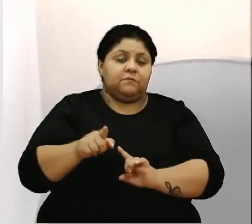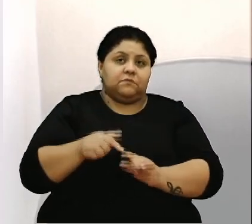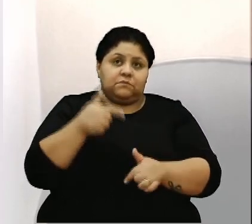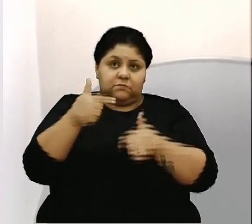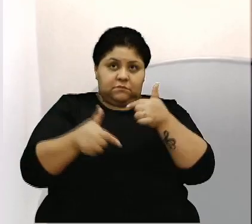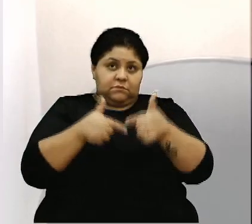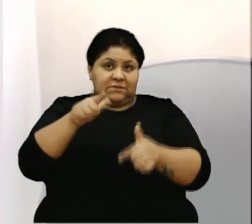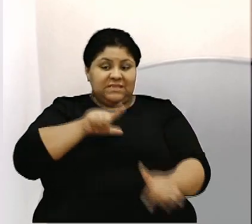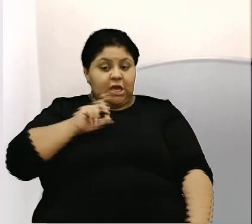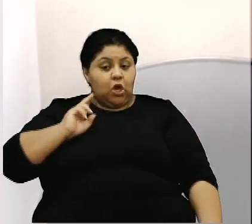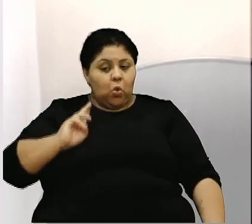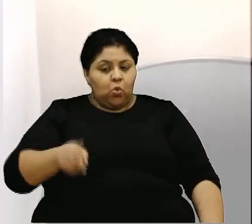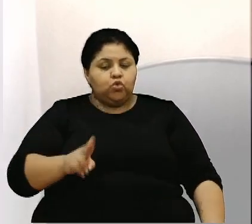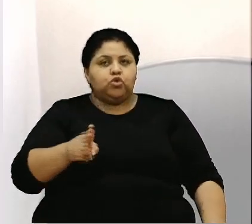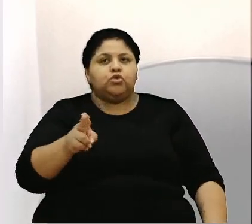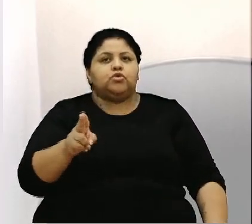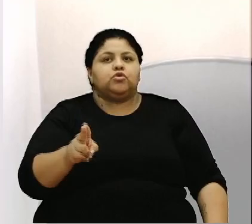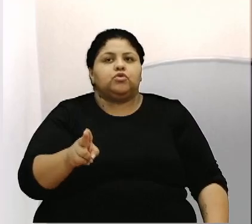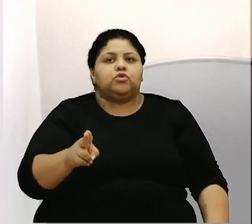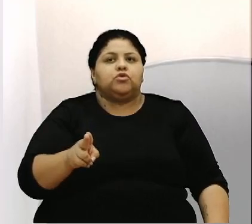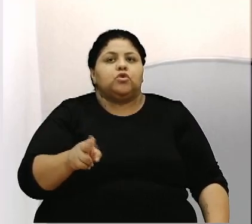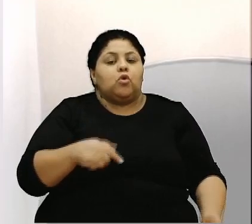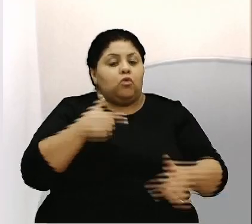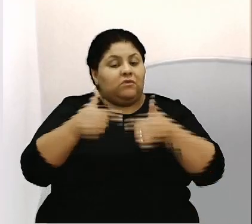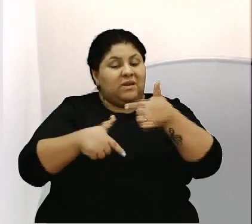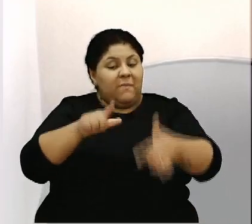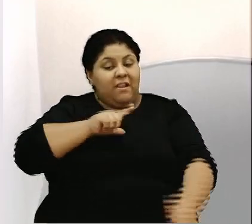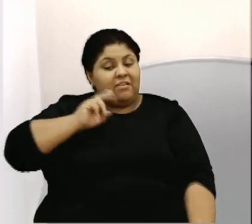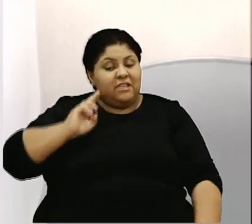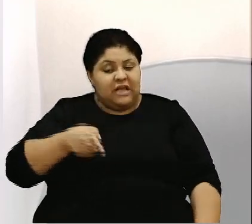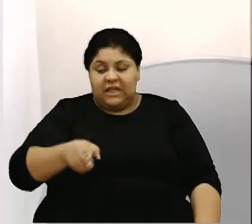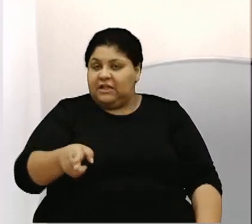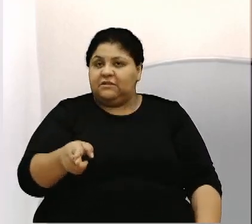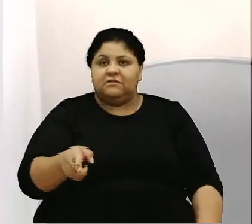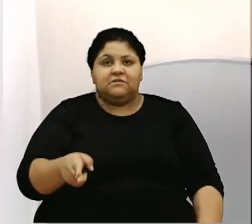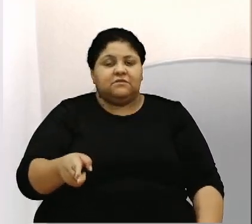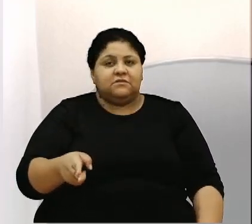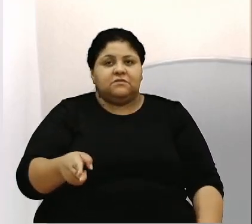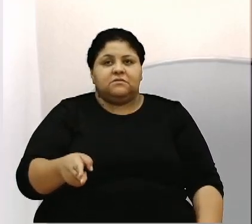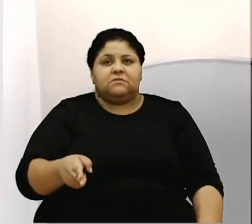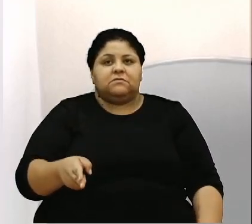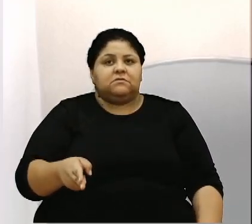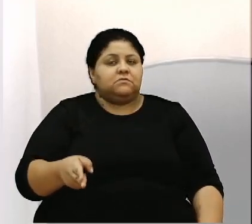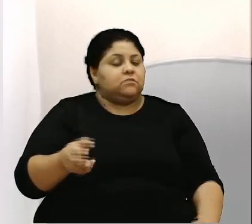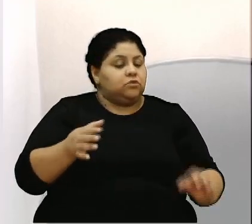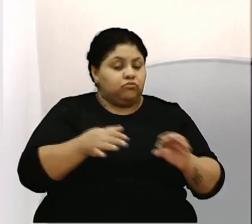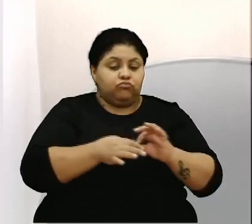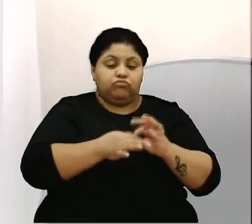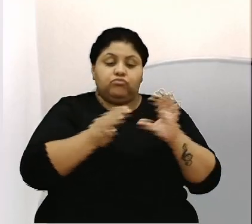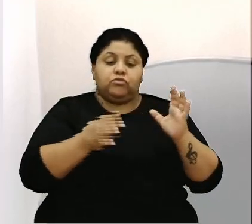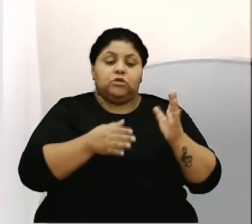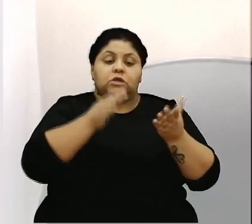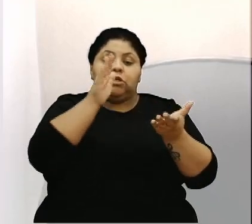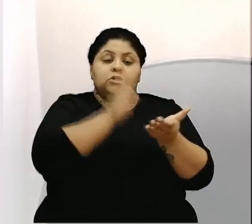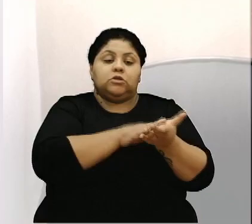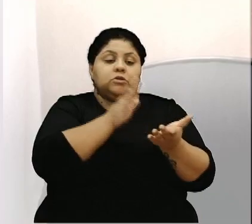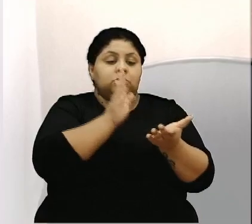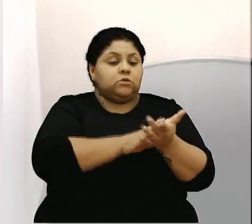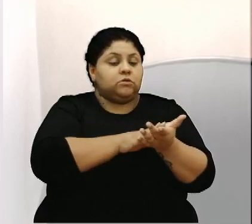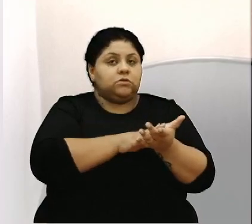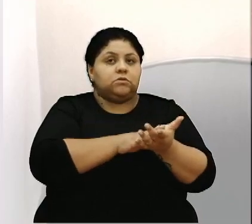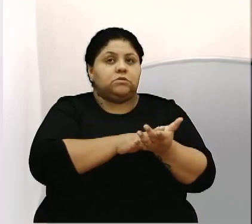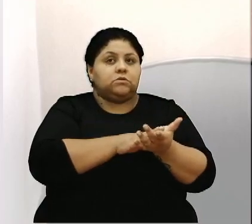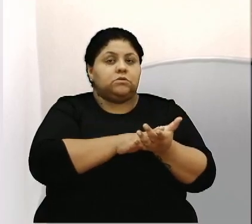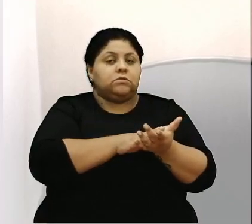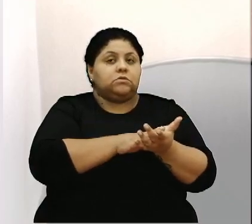tem que continuar. O serviço tem que continuar. Não vou abrir mão das cobranças, não vou